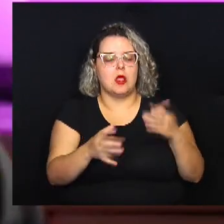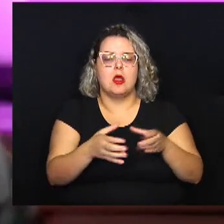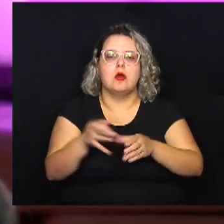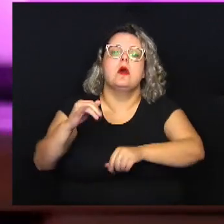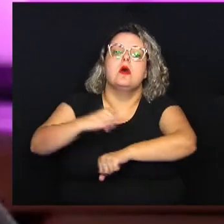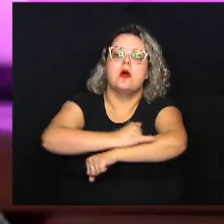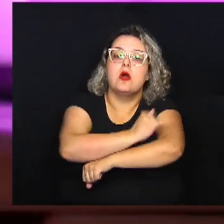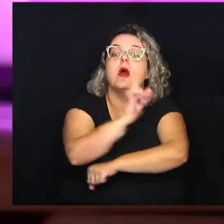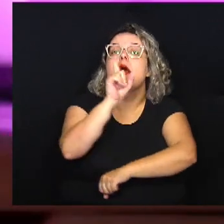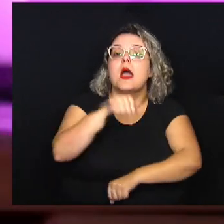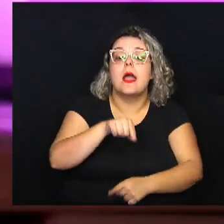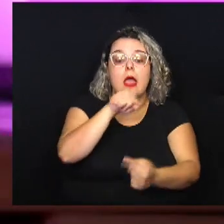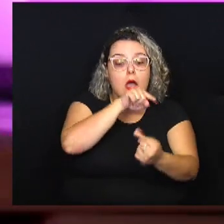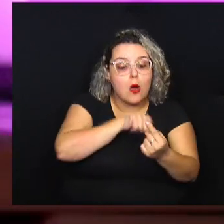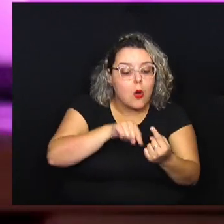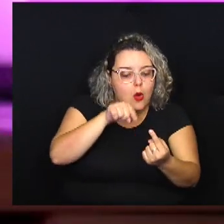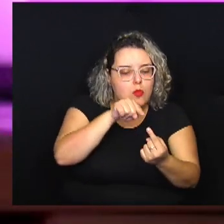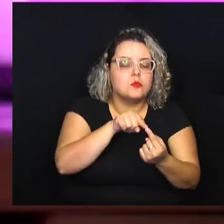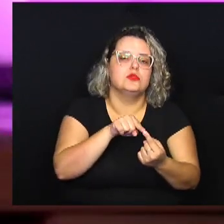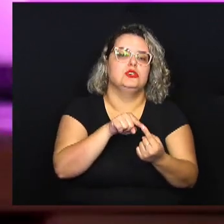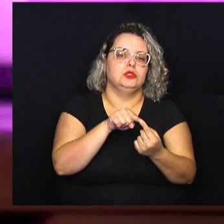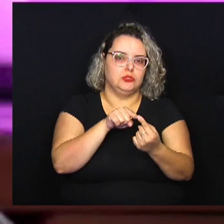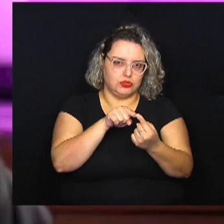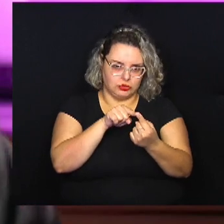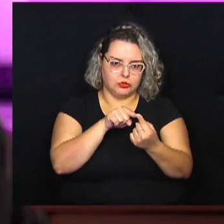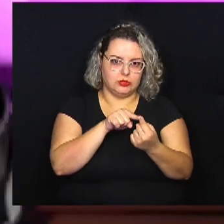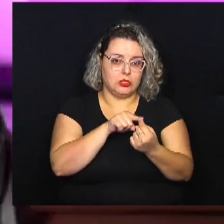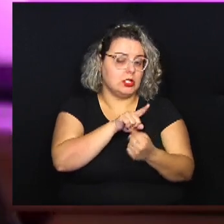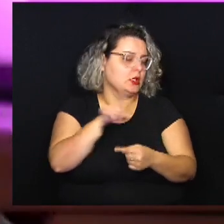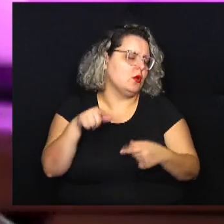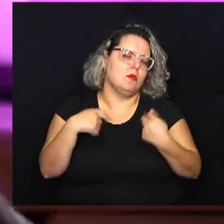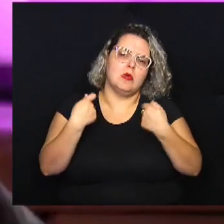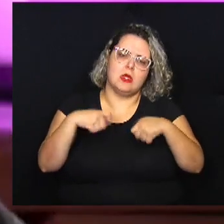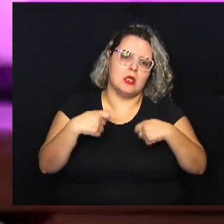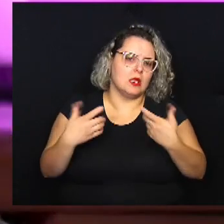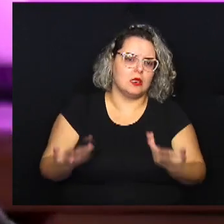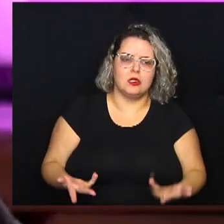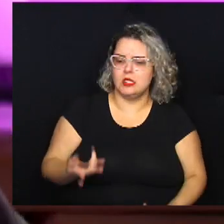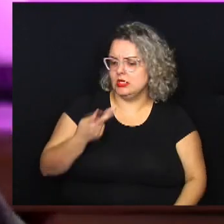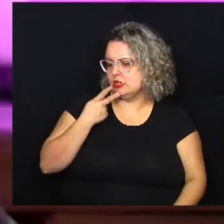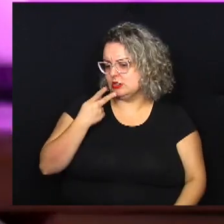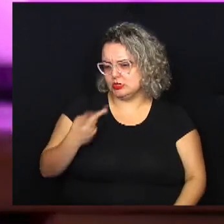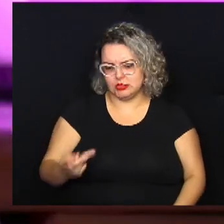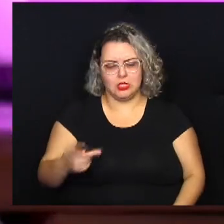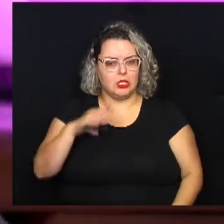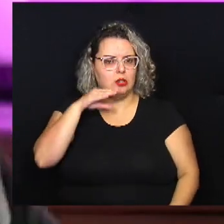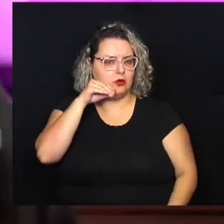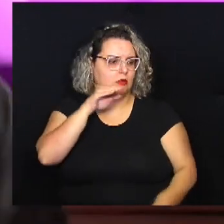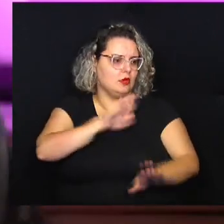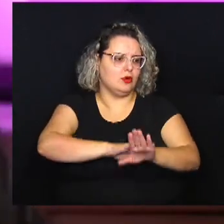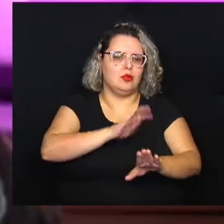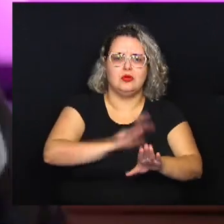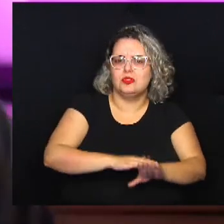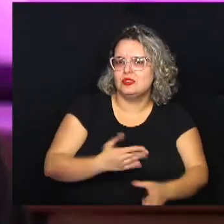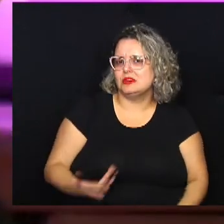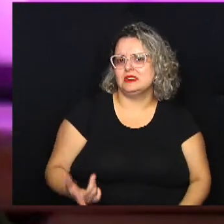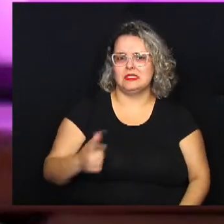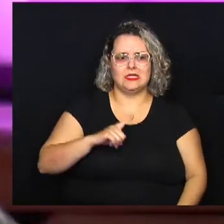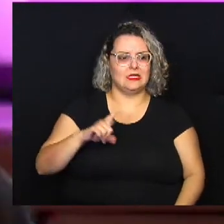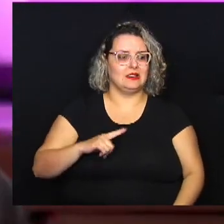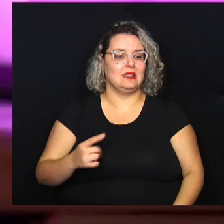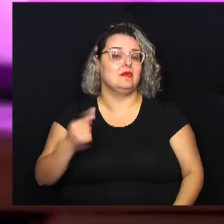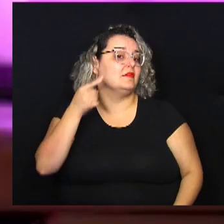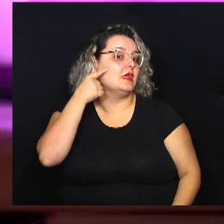anteriormente, é objetiva. Então, a gente não precisa dizer ali que o funcionário agiu de propósito ou não.